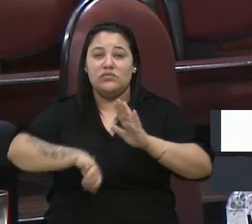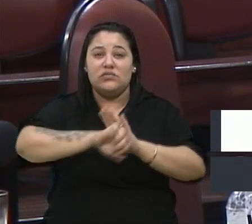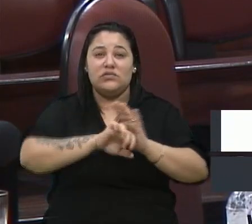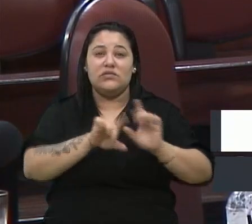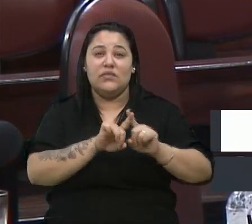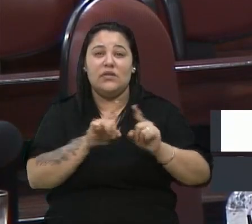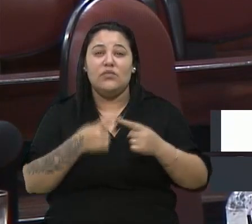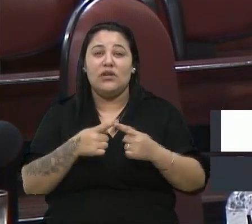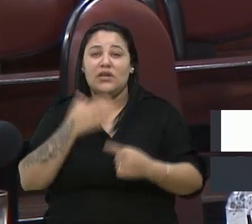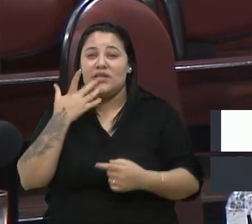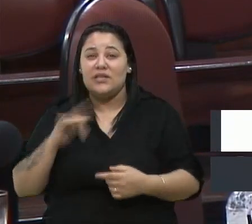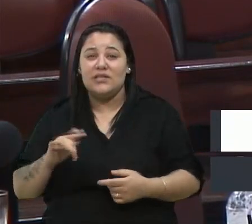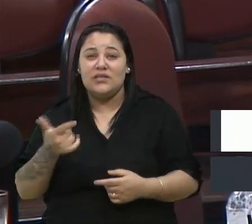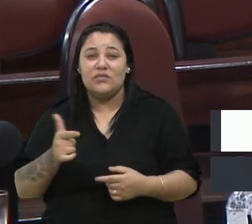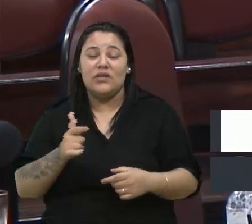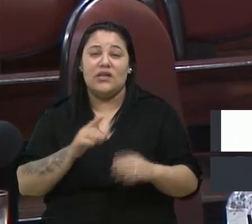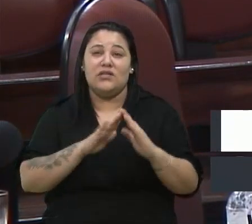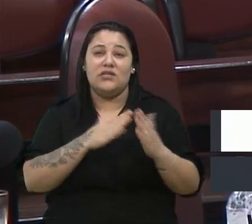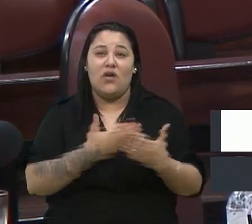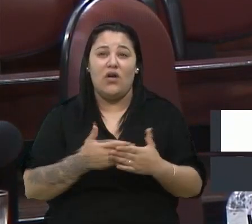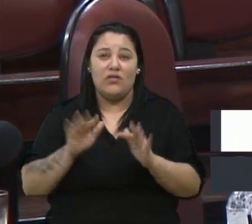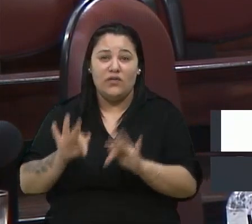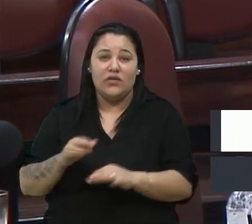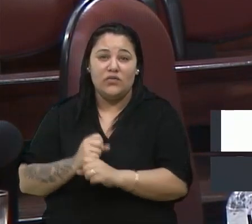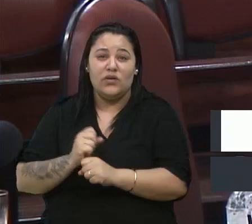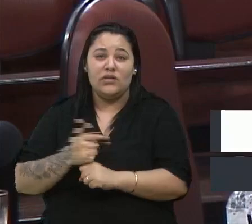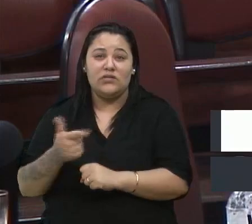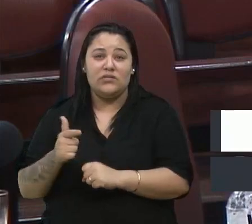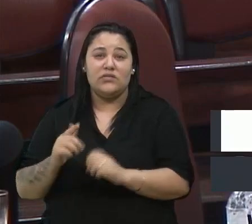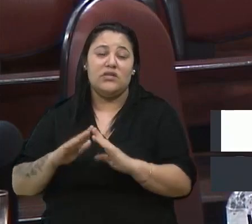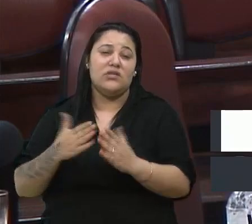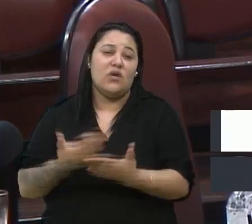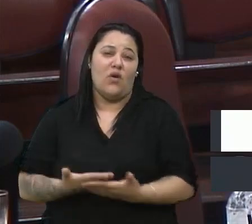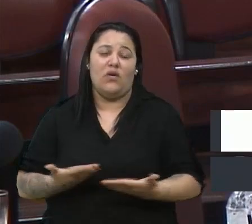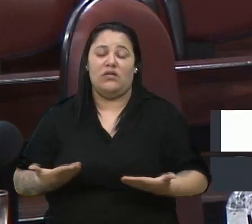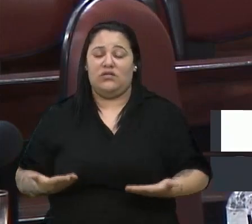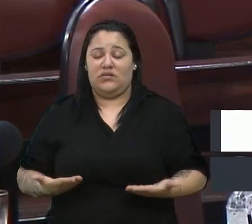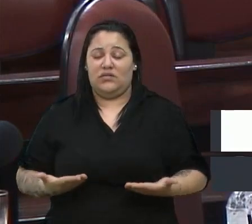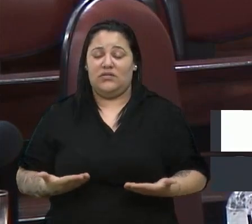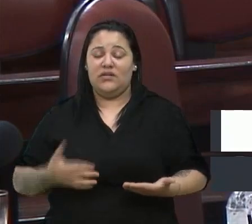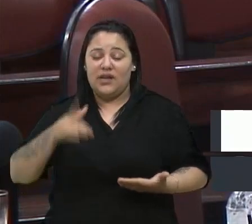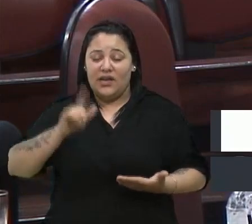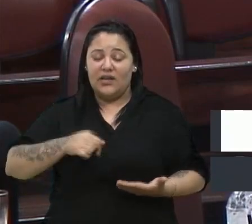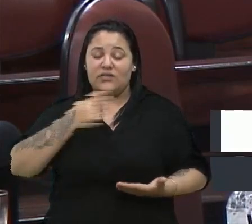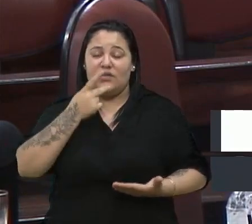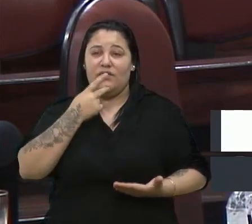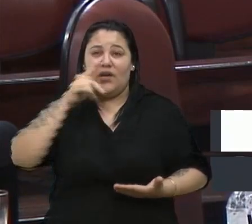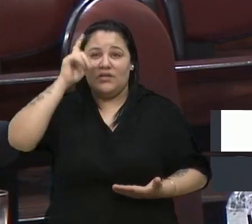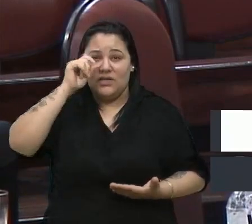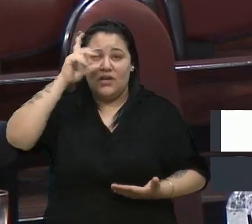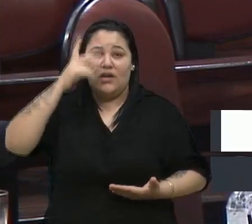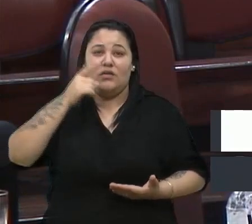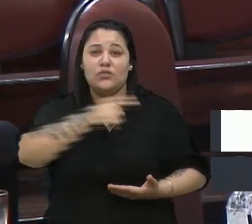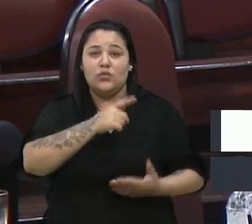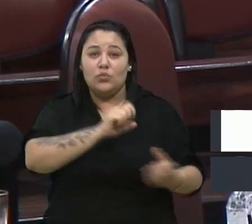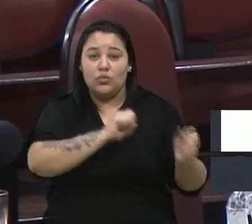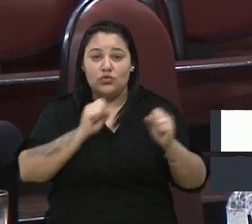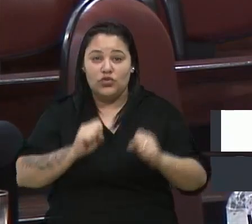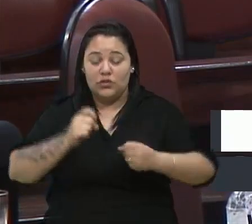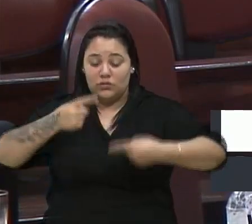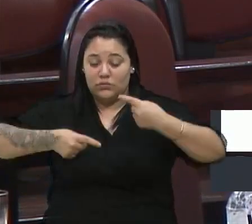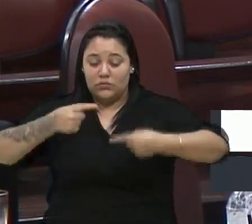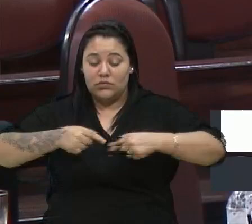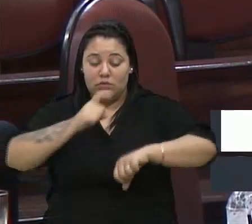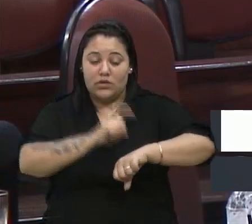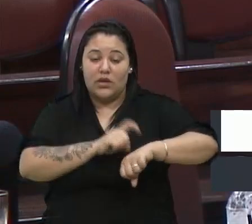crianças não têm escola? Chegando no final do ano não tem escola. É isso que eu falo, vereador Scalco. O senhor poderia debater o seu tempo aqui, em